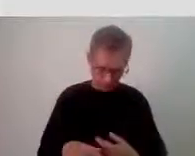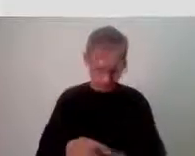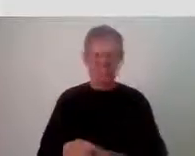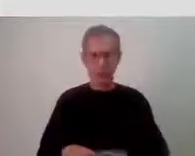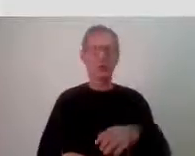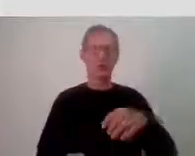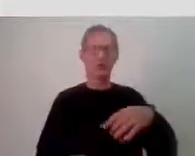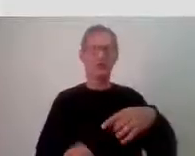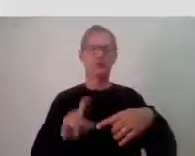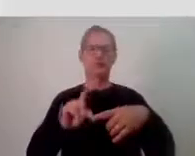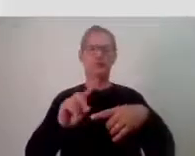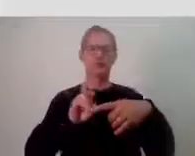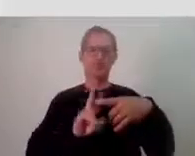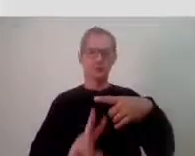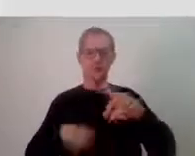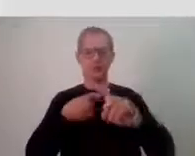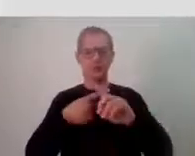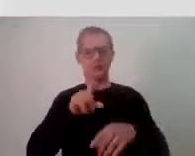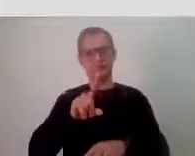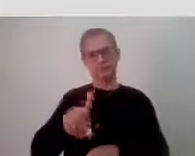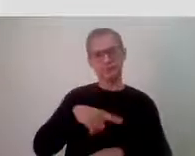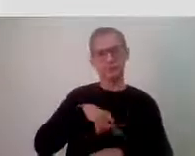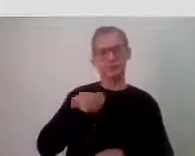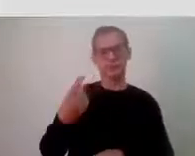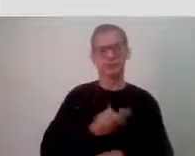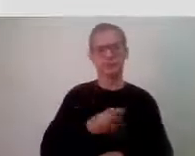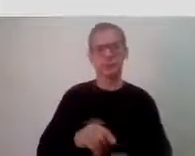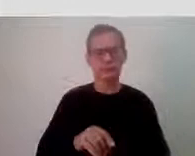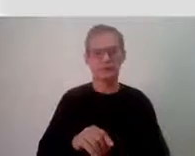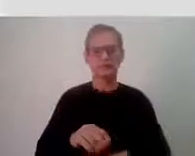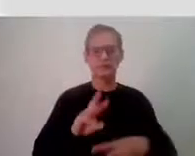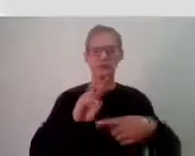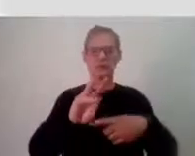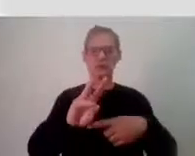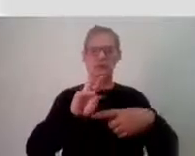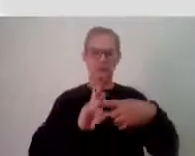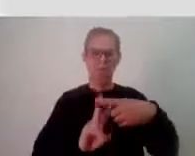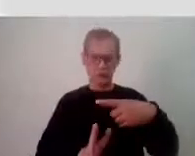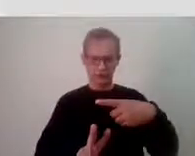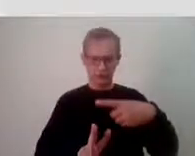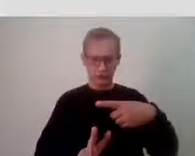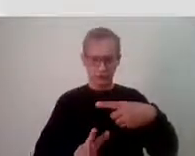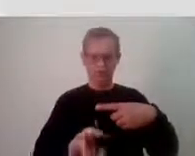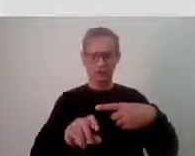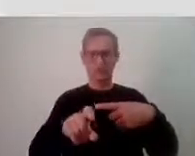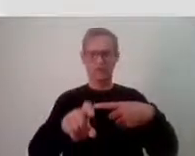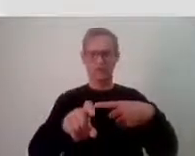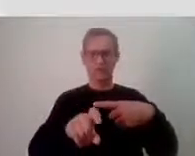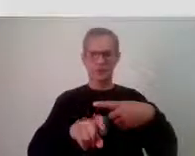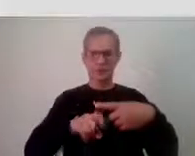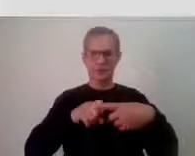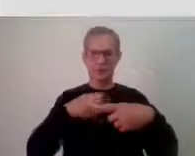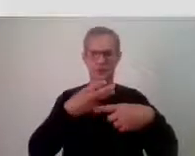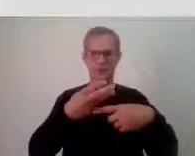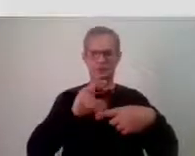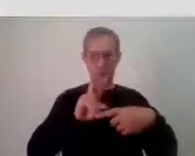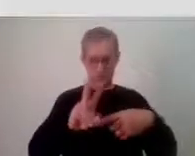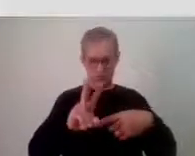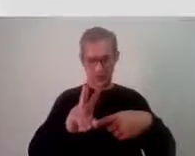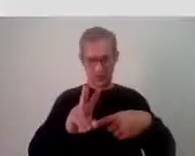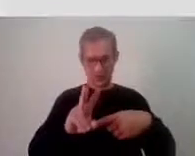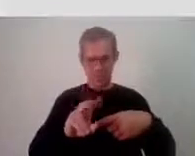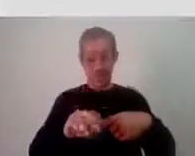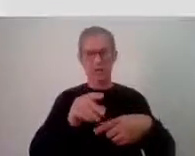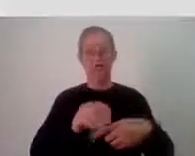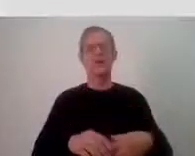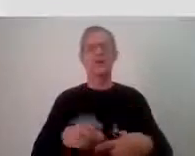meio mais 1, nós vamos ter 3 meios. Então, x elevado a 3 meios dividido por 3 meios.